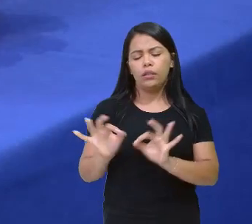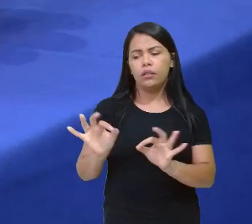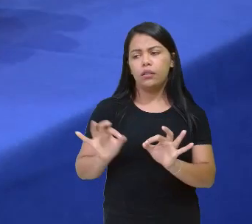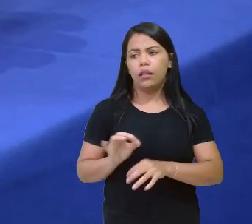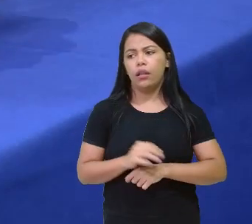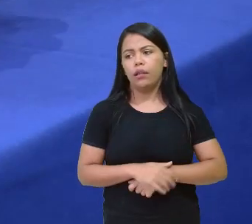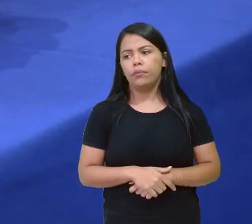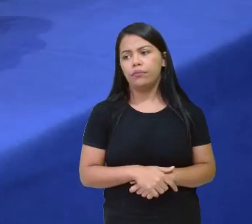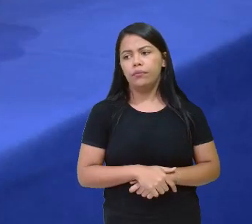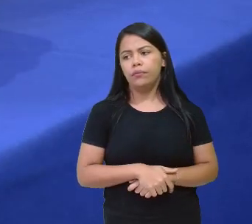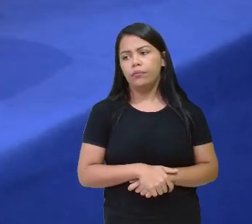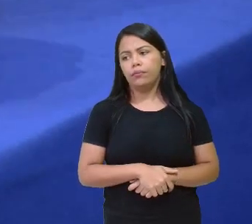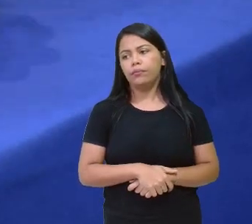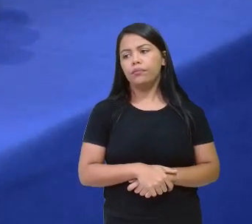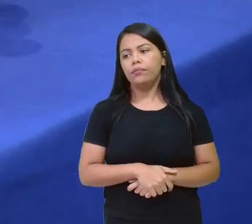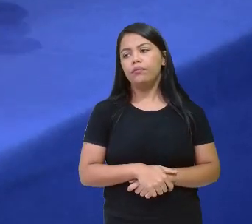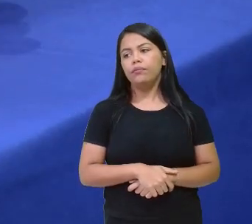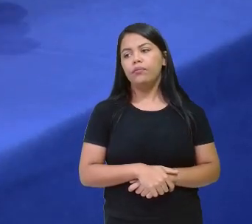aqui.